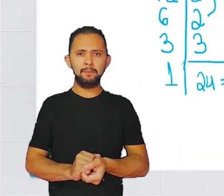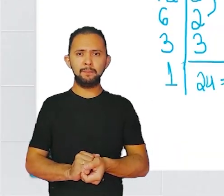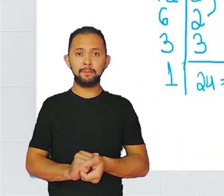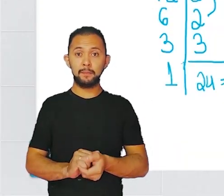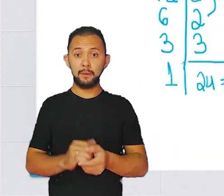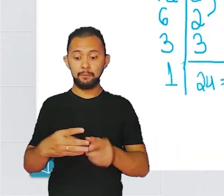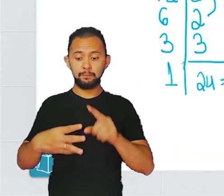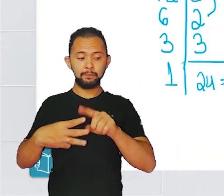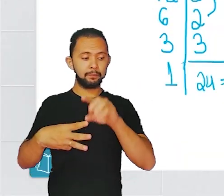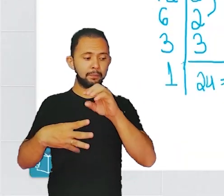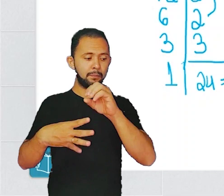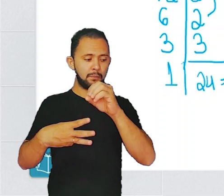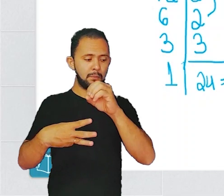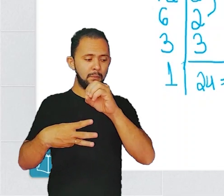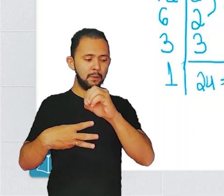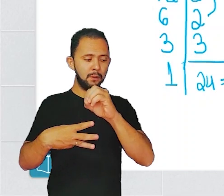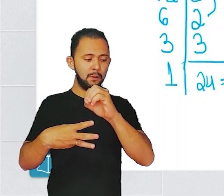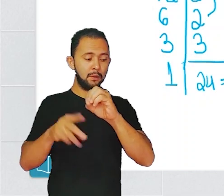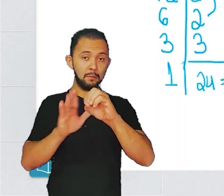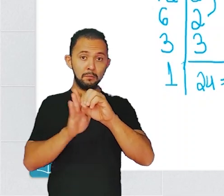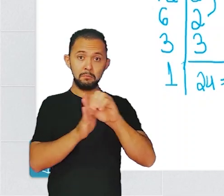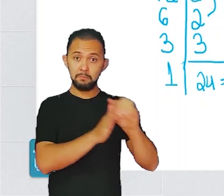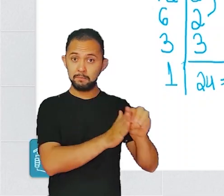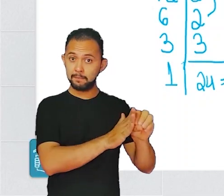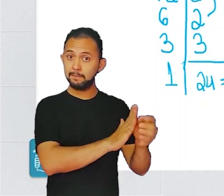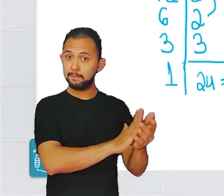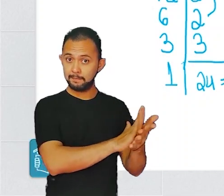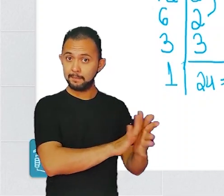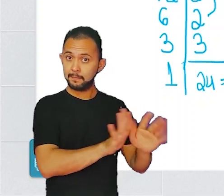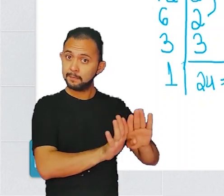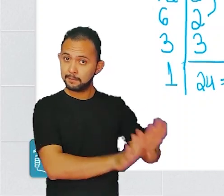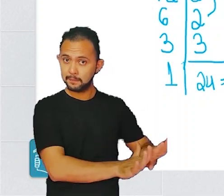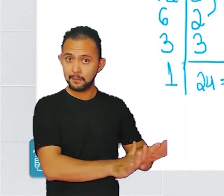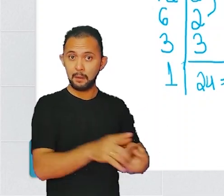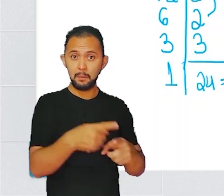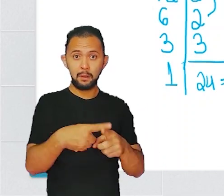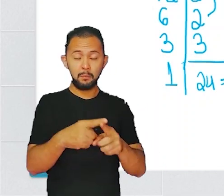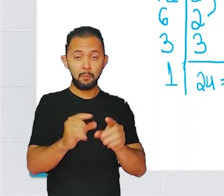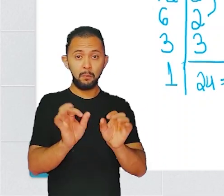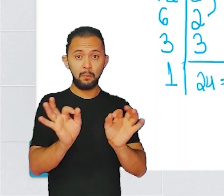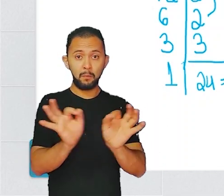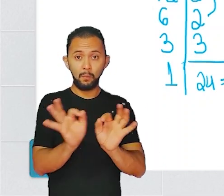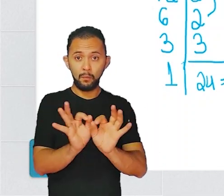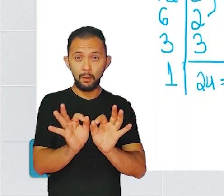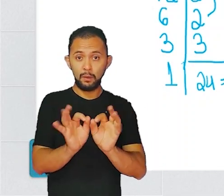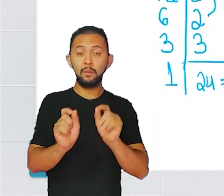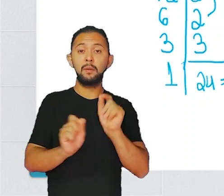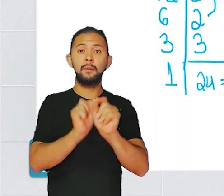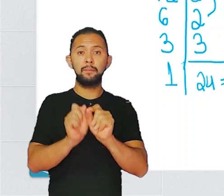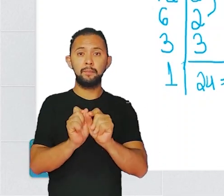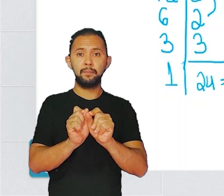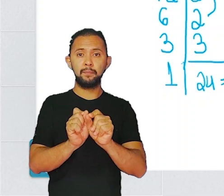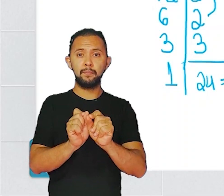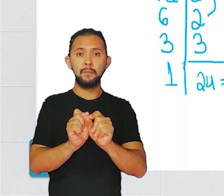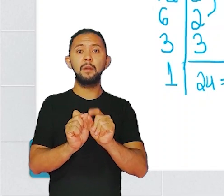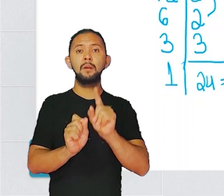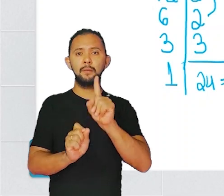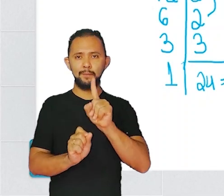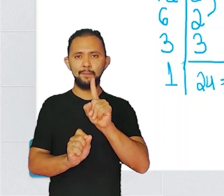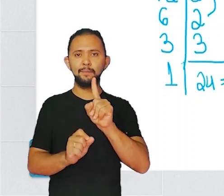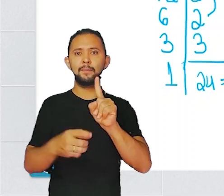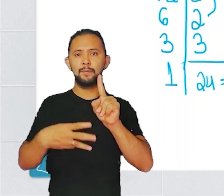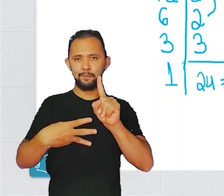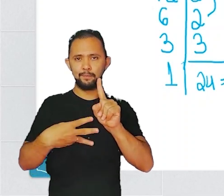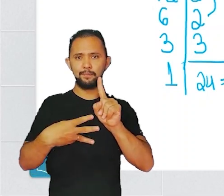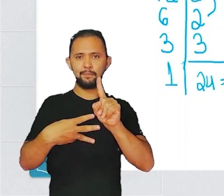esquece o 0 aqui quando a gente está falando do expoente, tá bom? Então, nesse caso, quando não tem ninguém, é o 1. Tudo